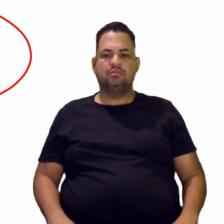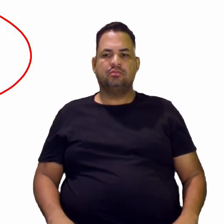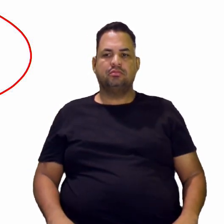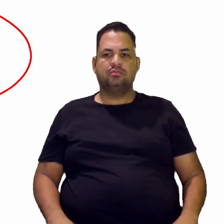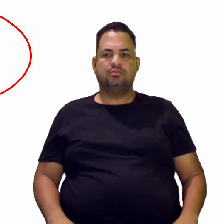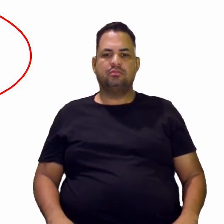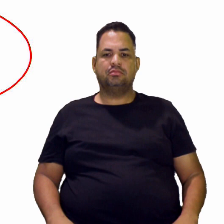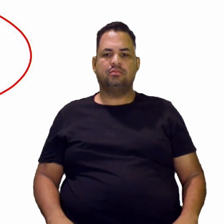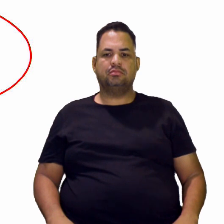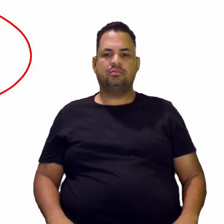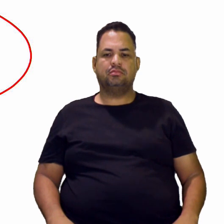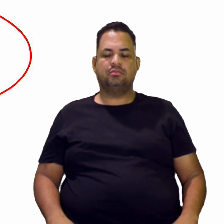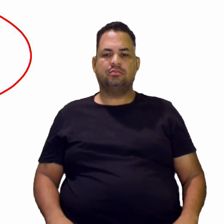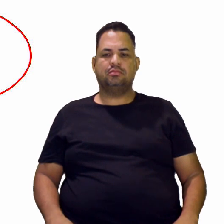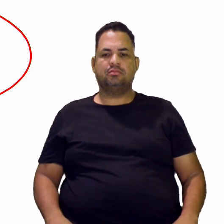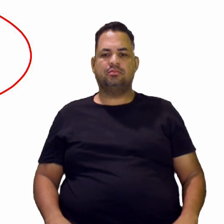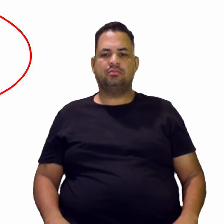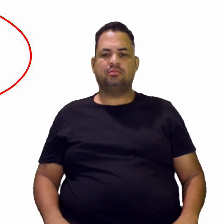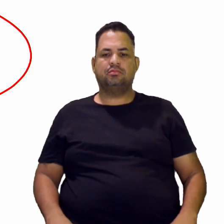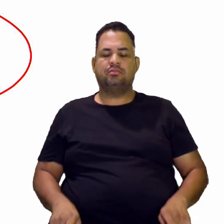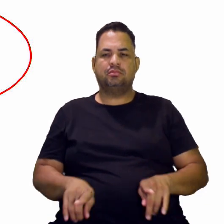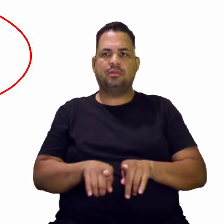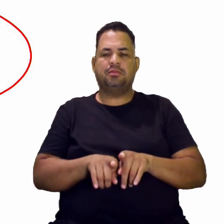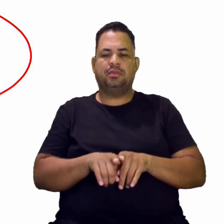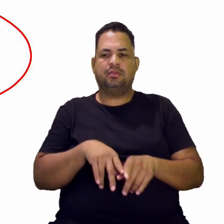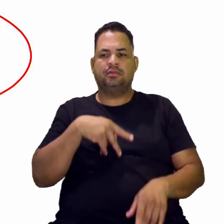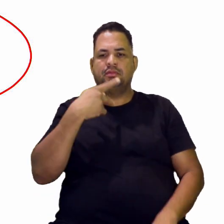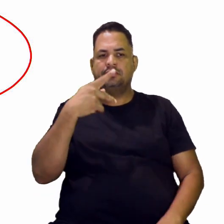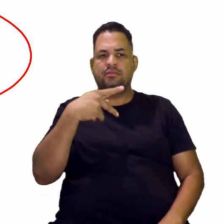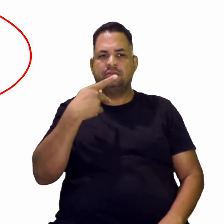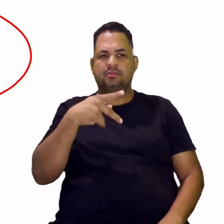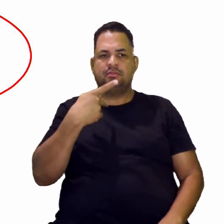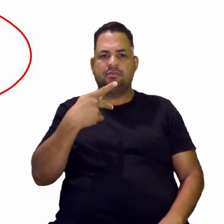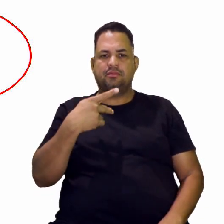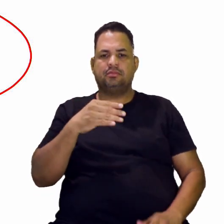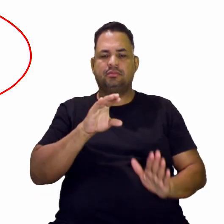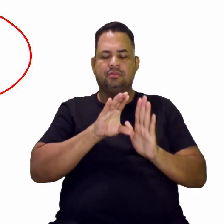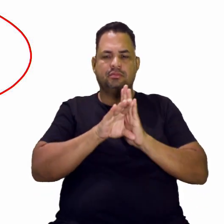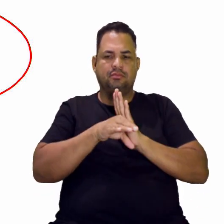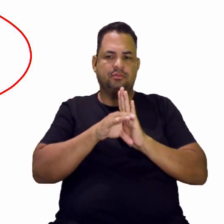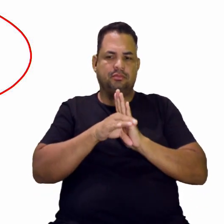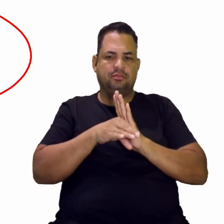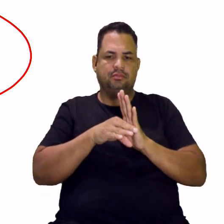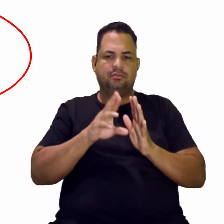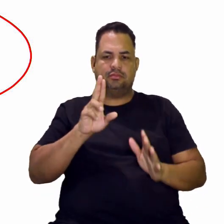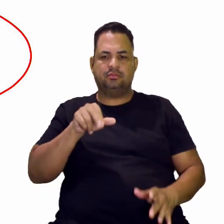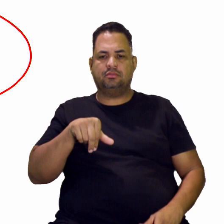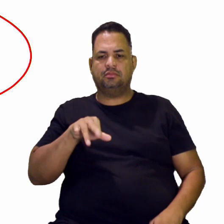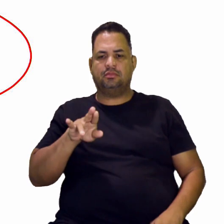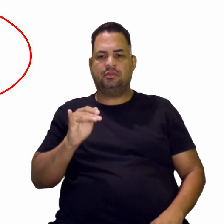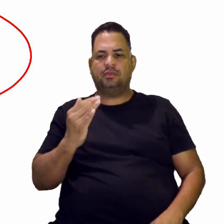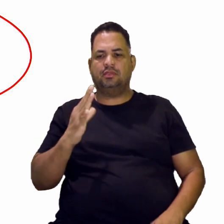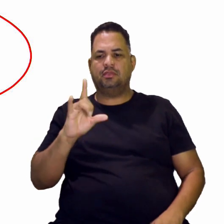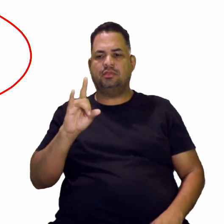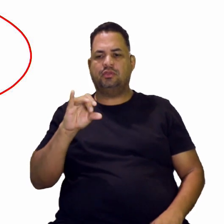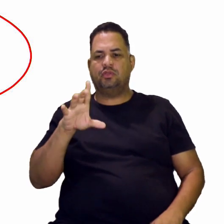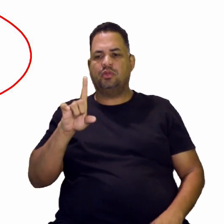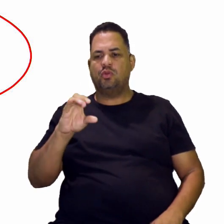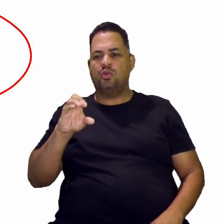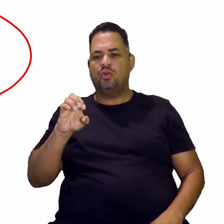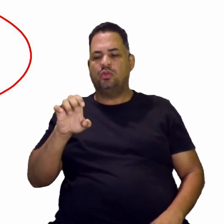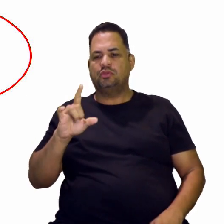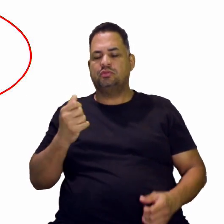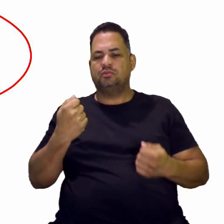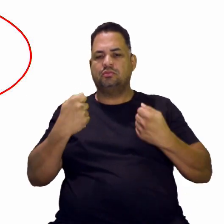ecológico, né? E eu também comentei com vocês sobre uma definição de nicho em que você